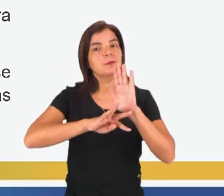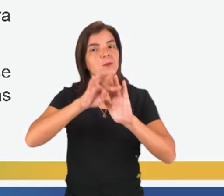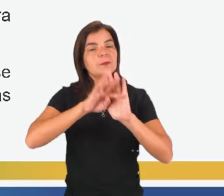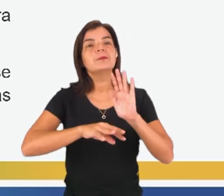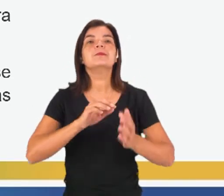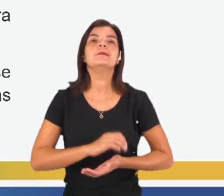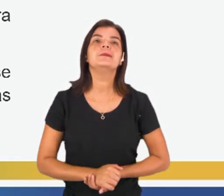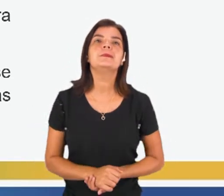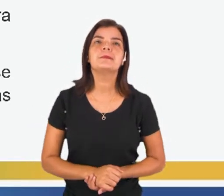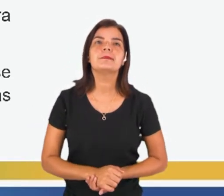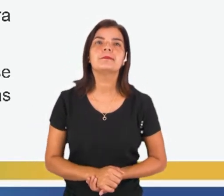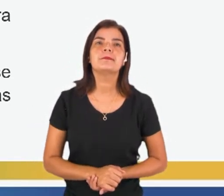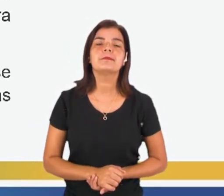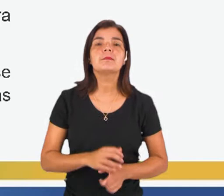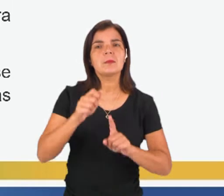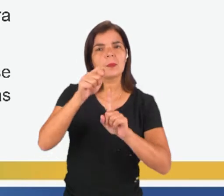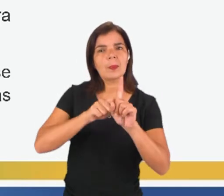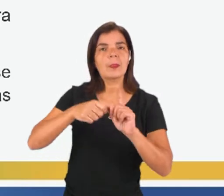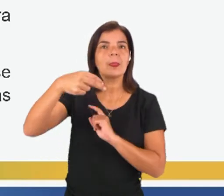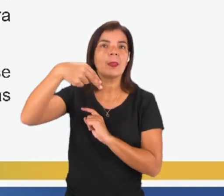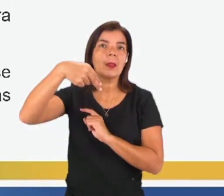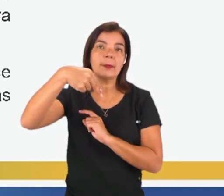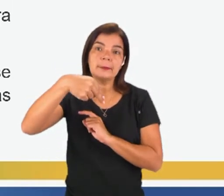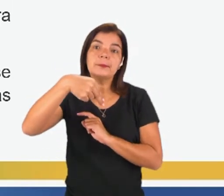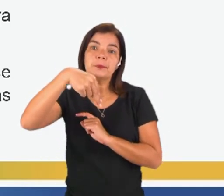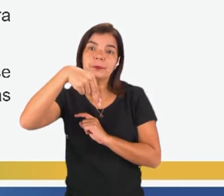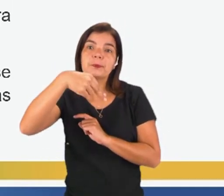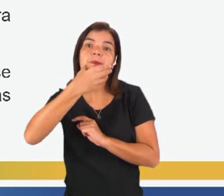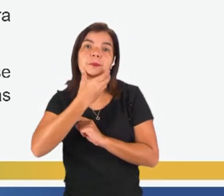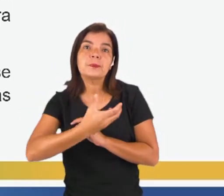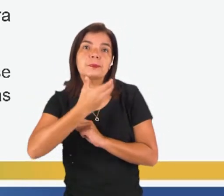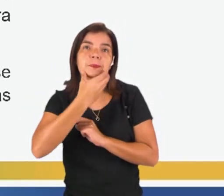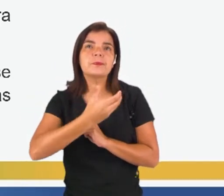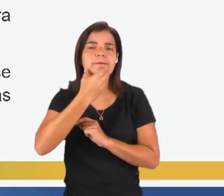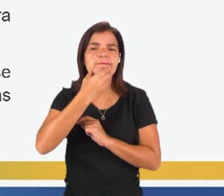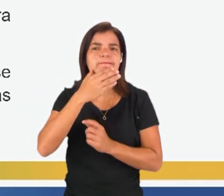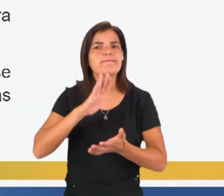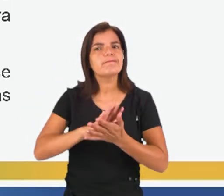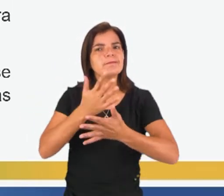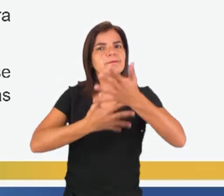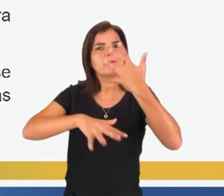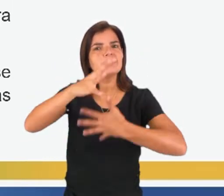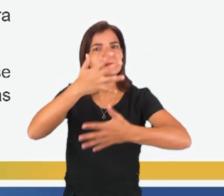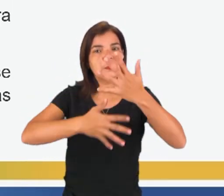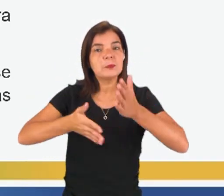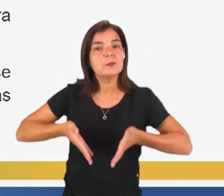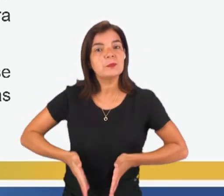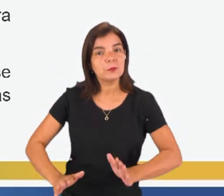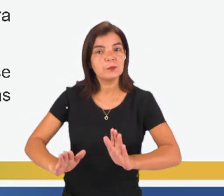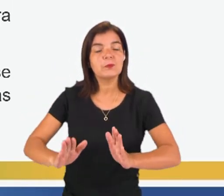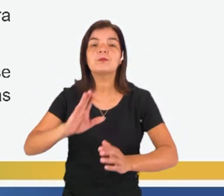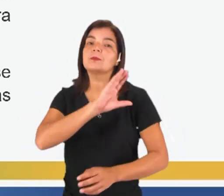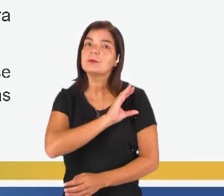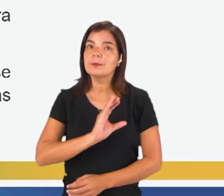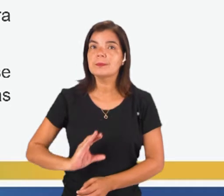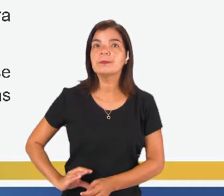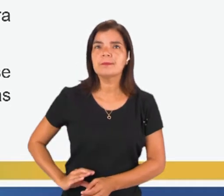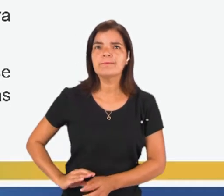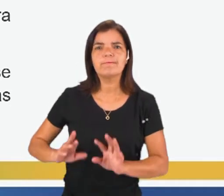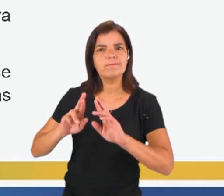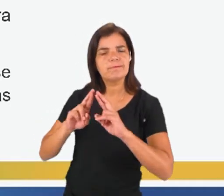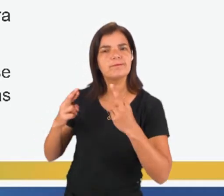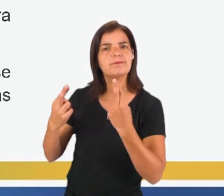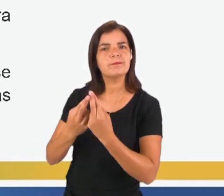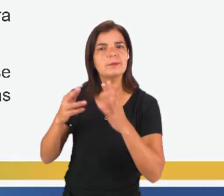revista. Neste mês de Natal, celebramos o nascimento do menino Jesus. Nada melhor que reunir